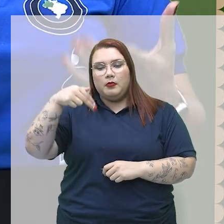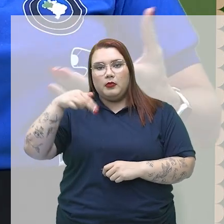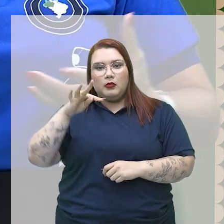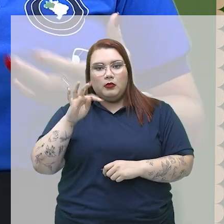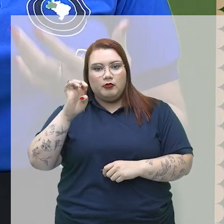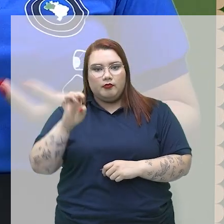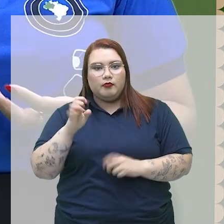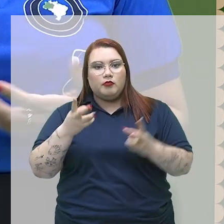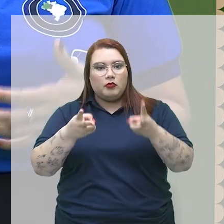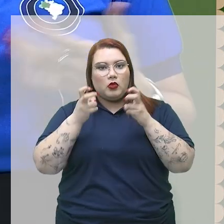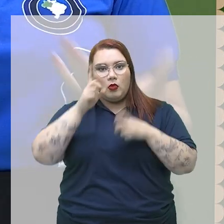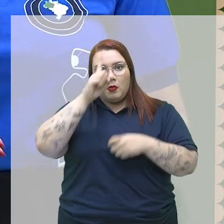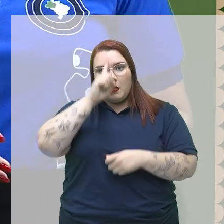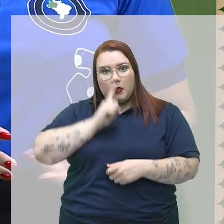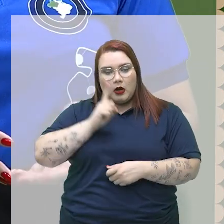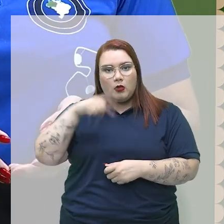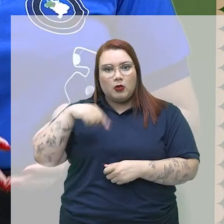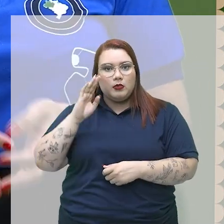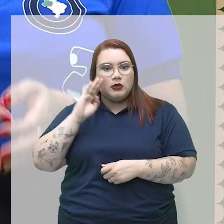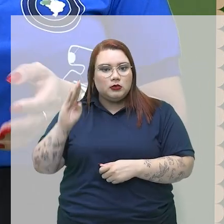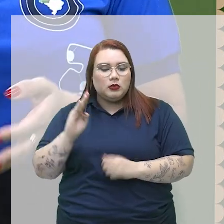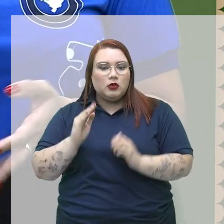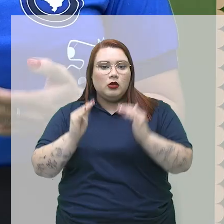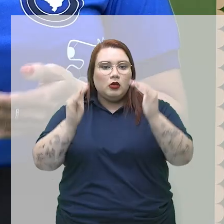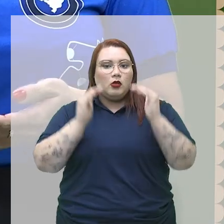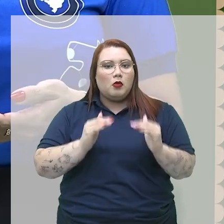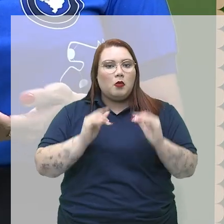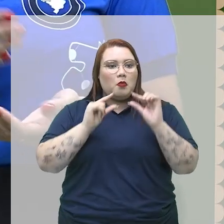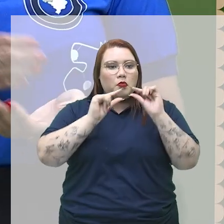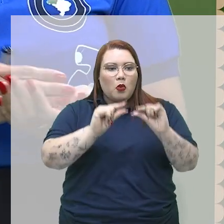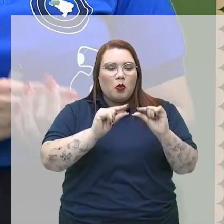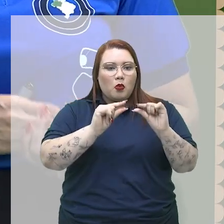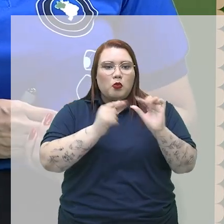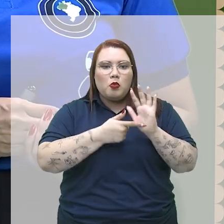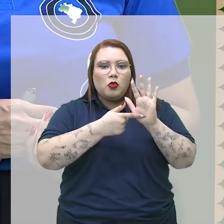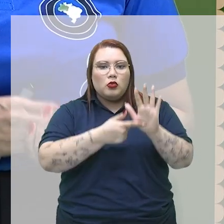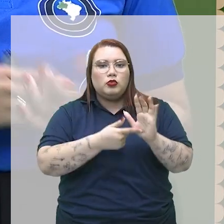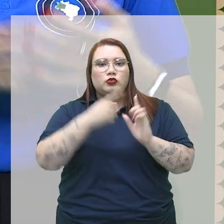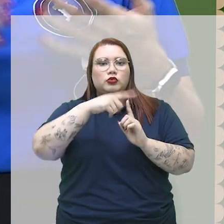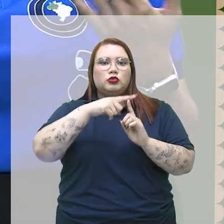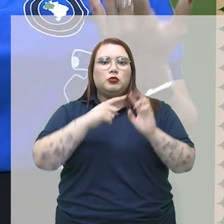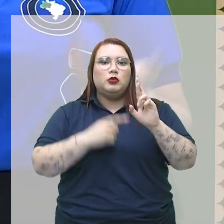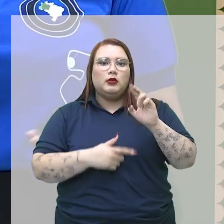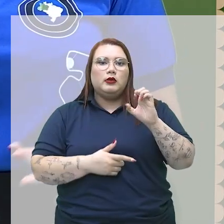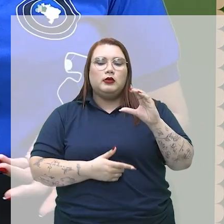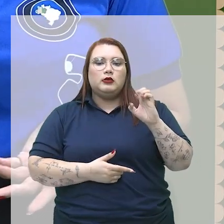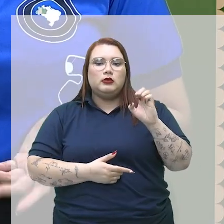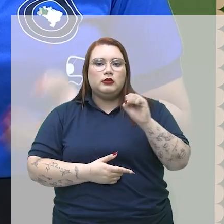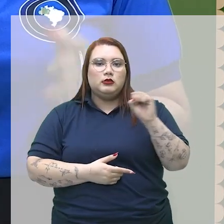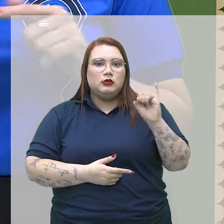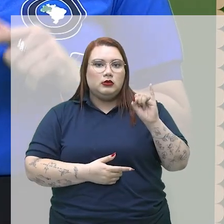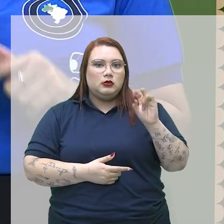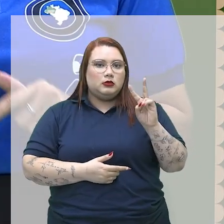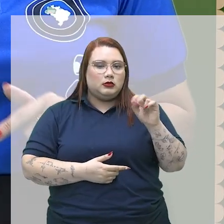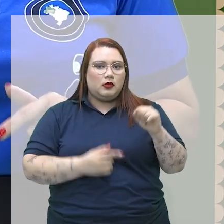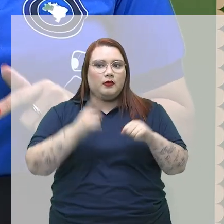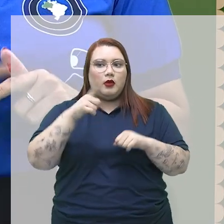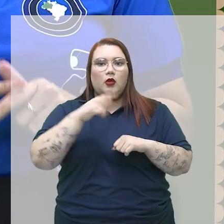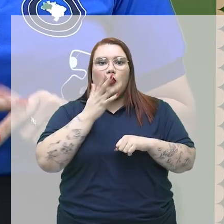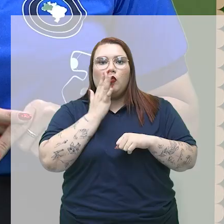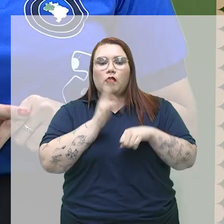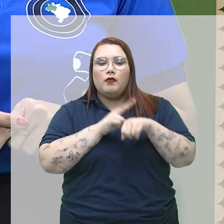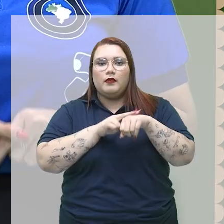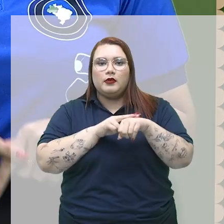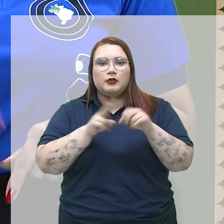que no caso do amarelo seria o dominante. E aquele que pouco se manifestou de recessivo, que no caso foram